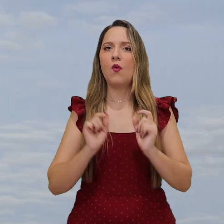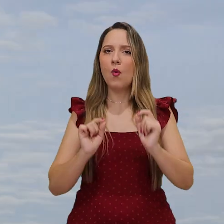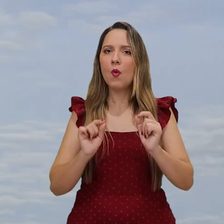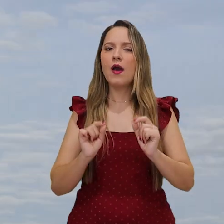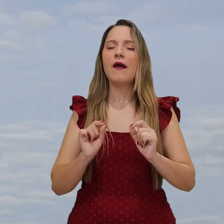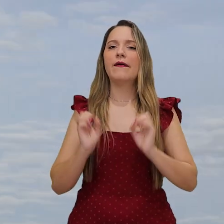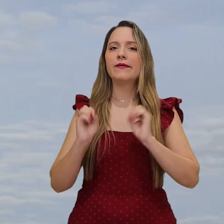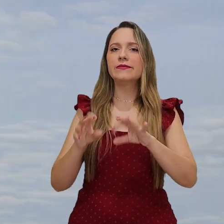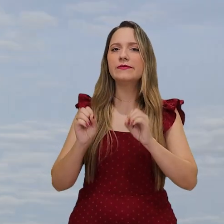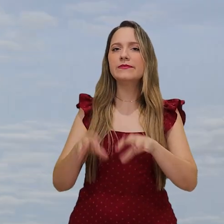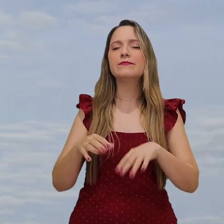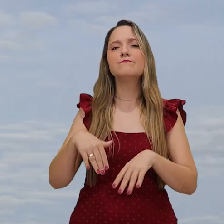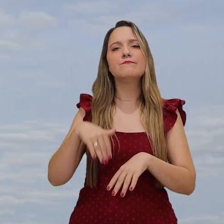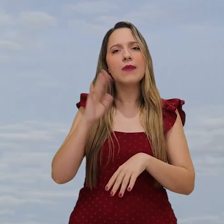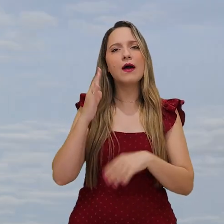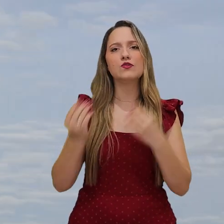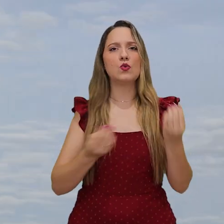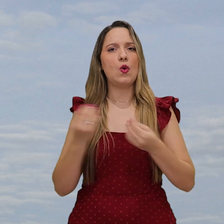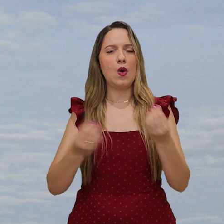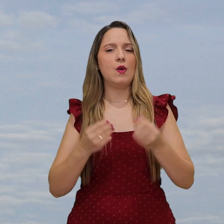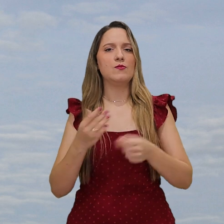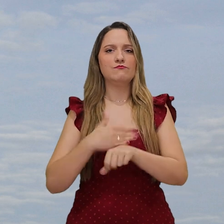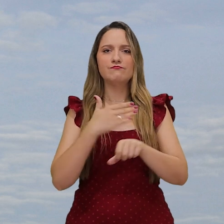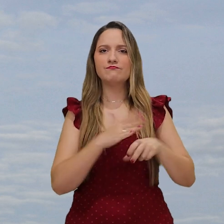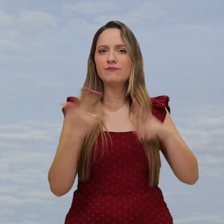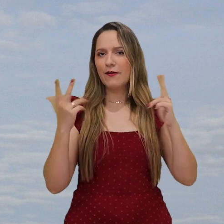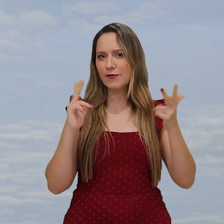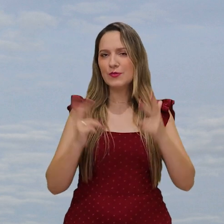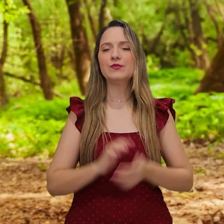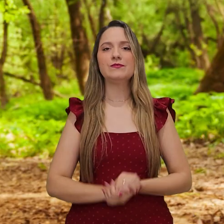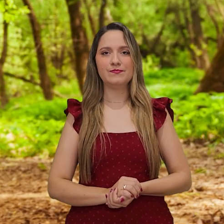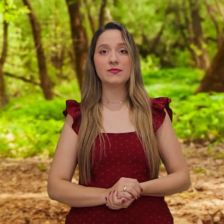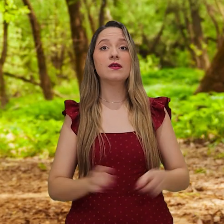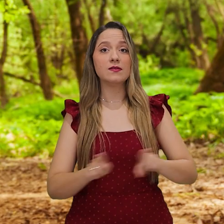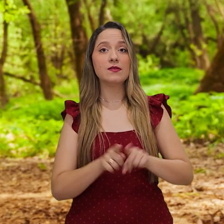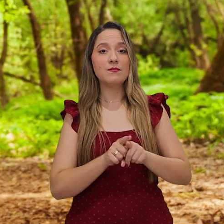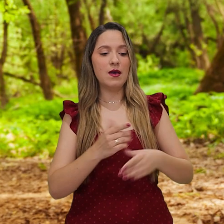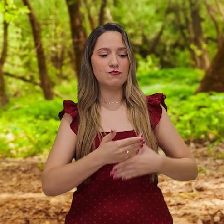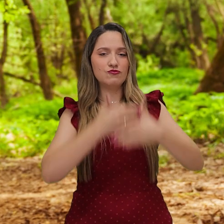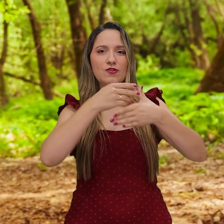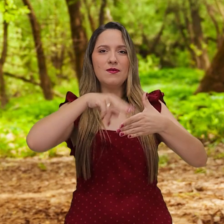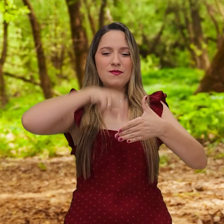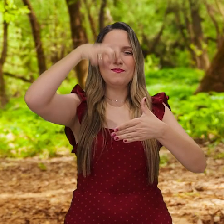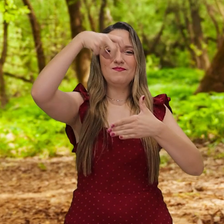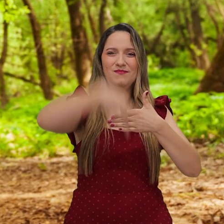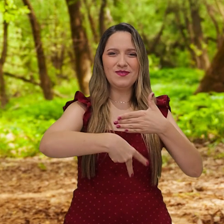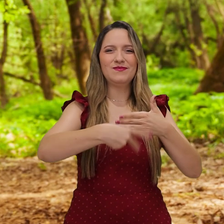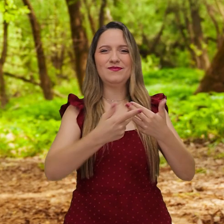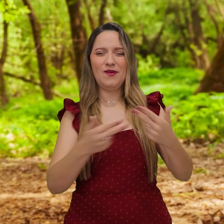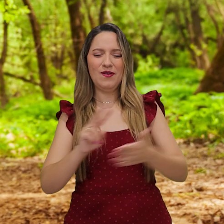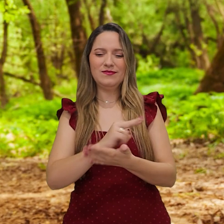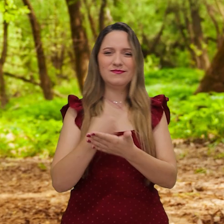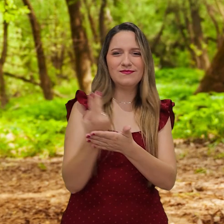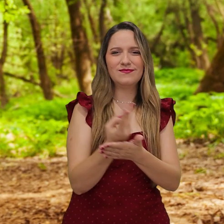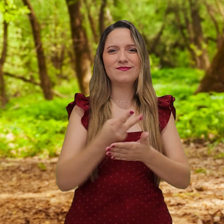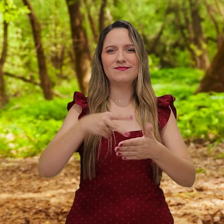isso, acho que o parkour também, ele é uma atividade, né, que pega os próprios obstáculos do ambiente